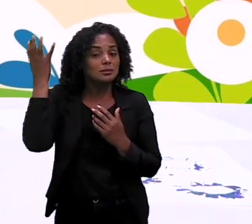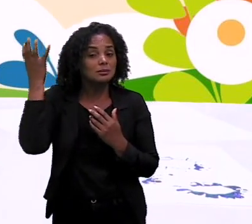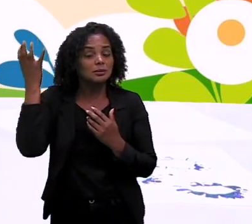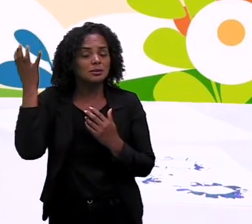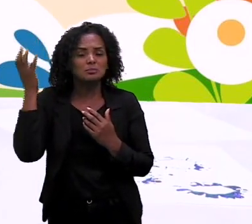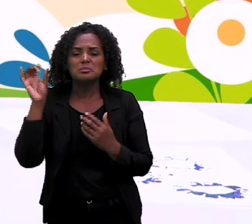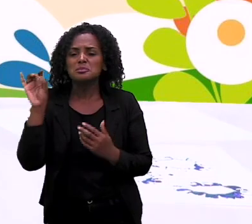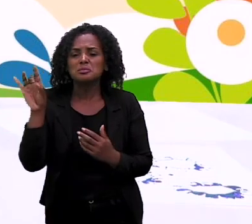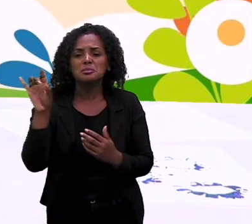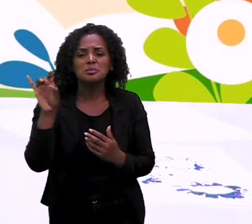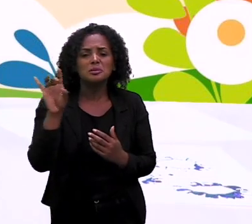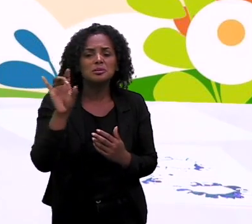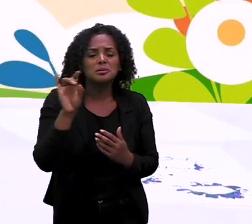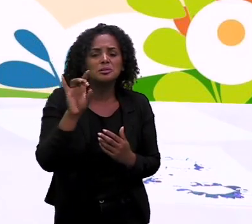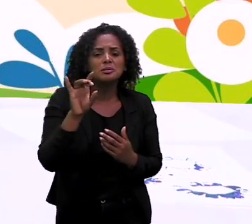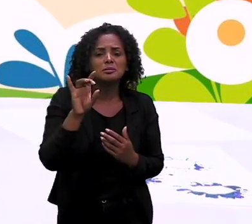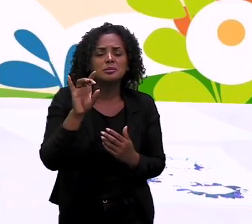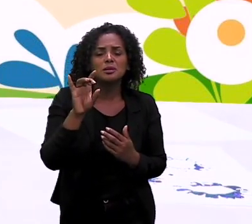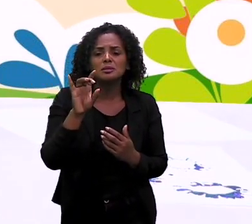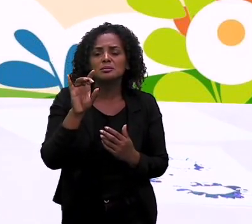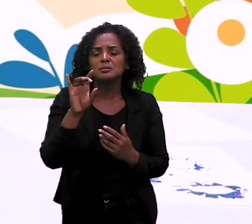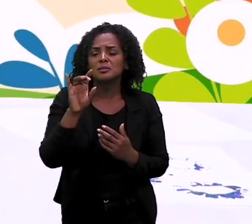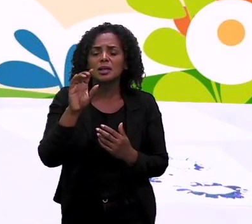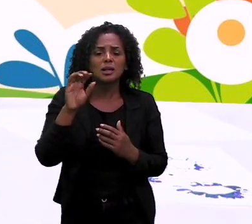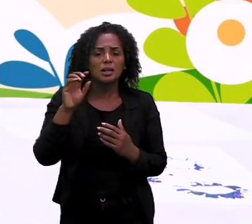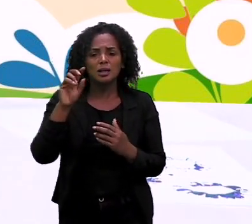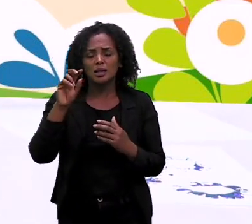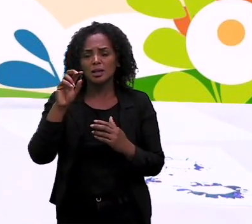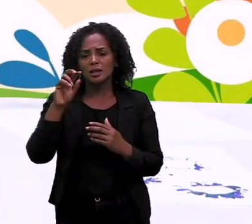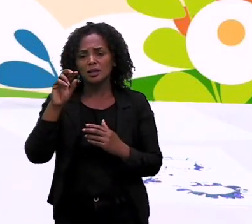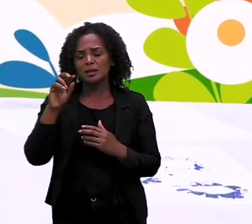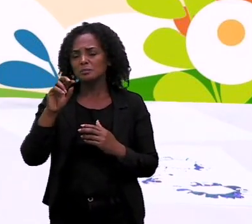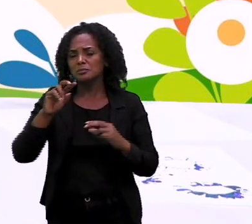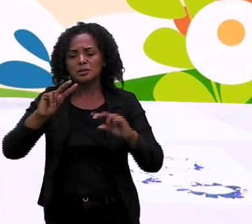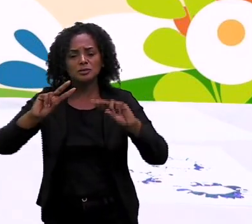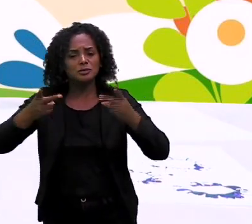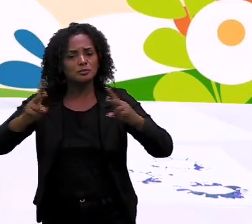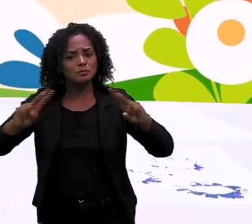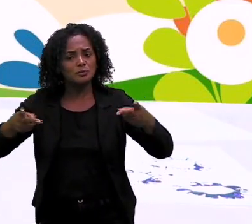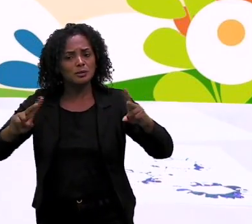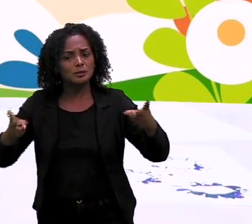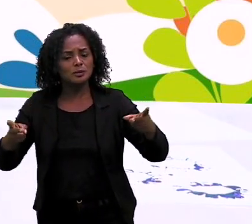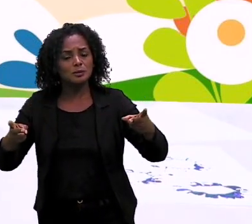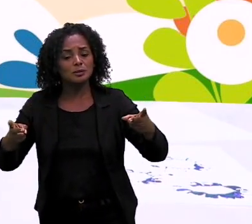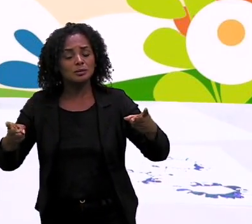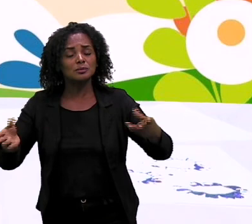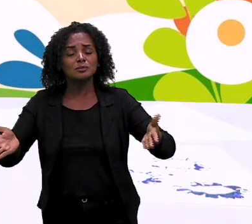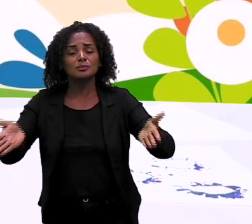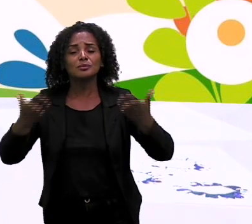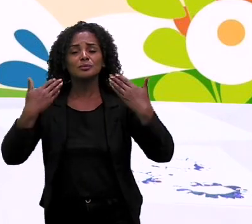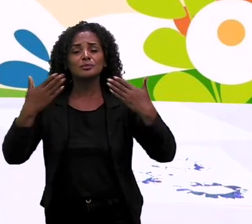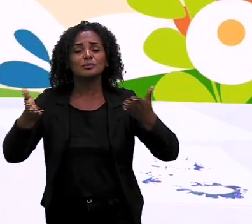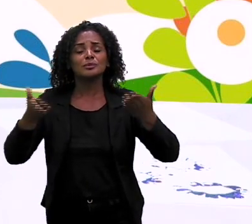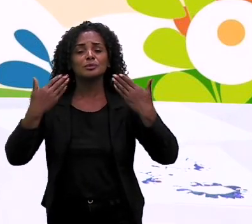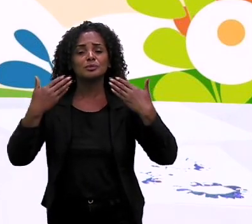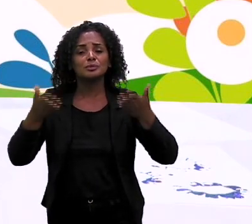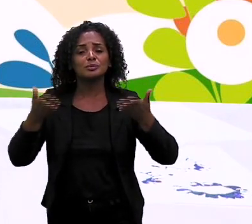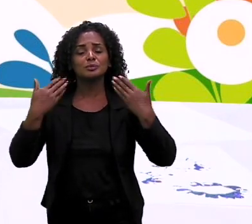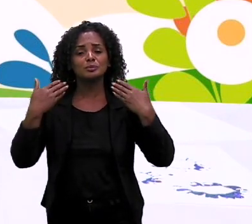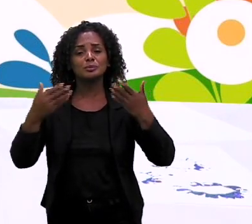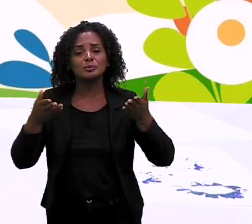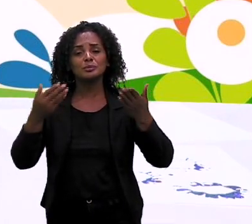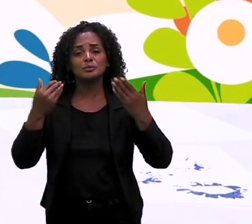uma existe uma característica diferente. No verão faz calor, no outono as